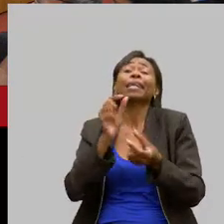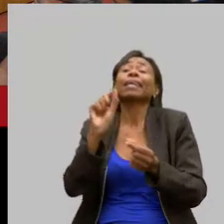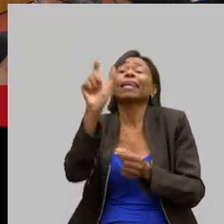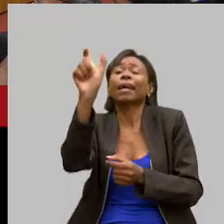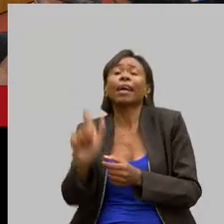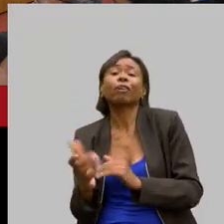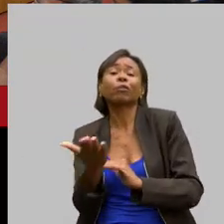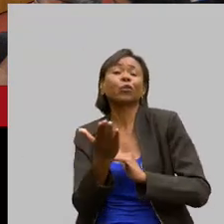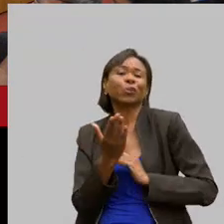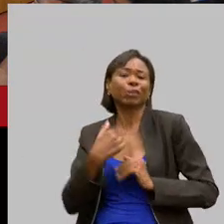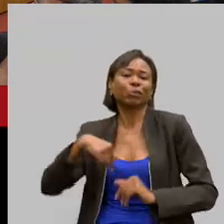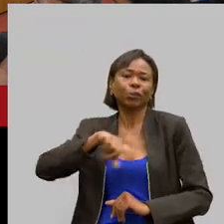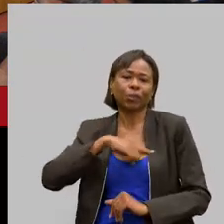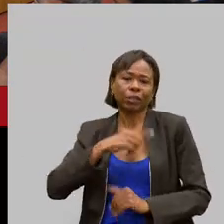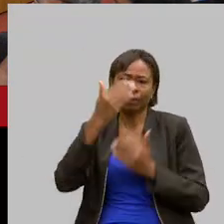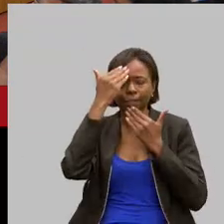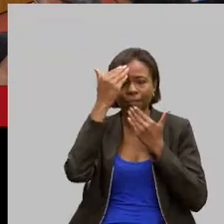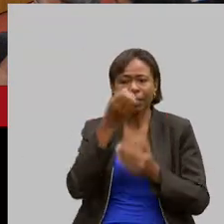tarde para